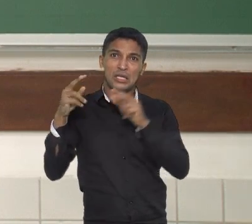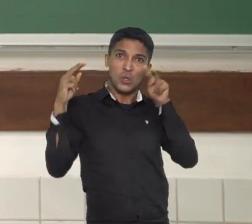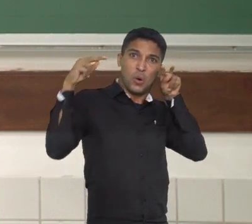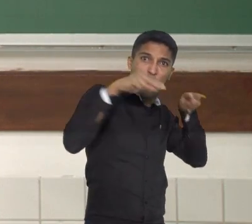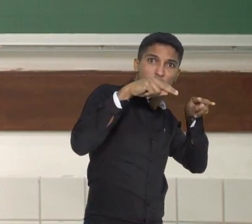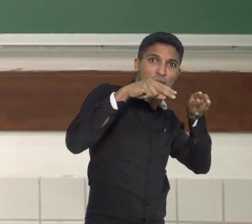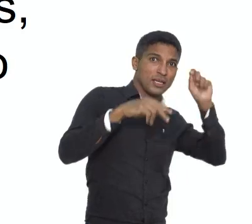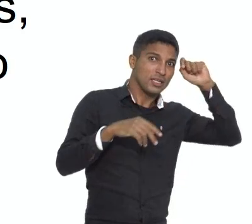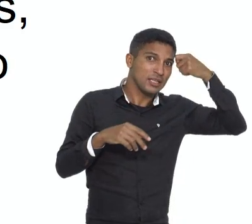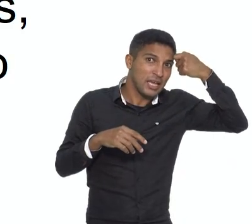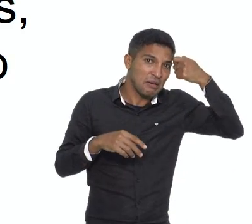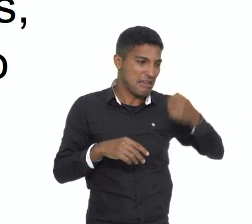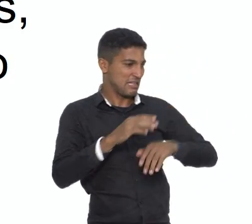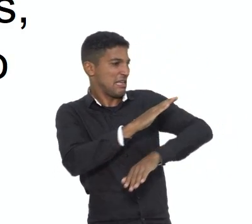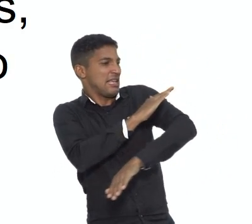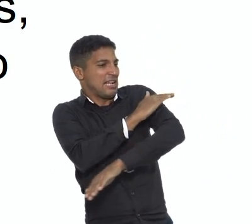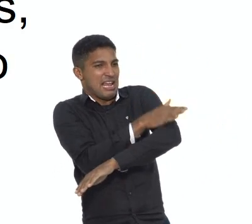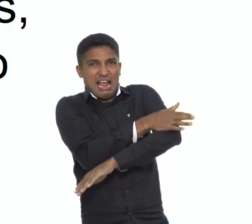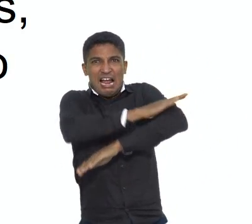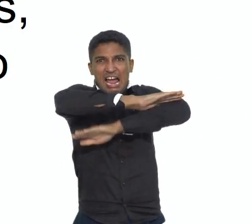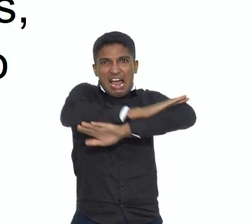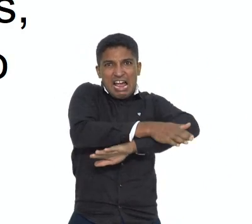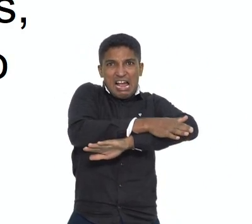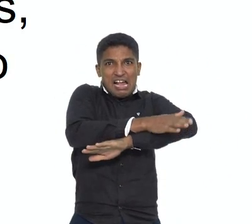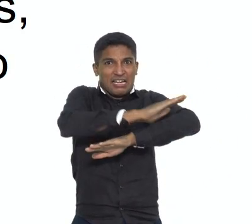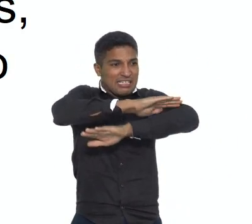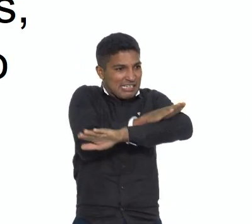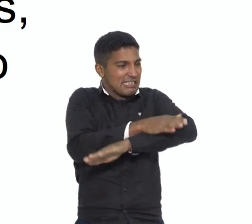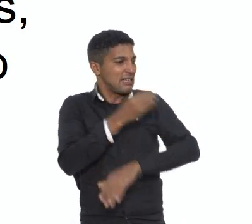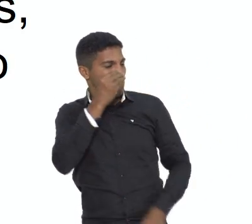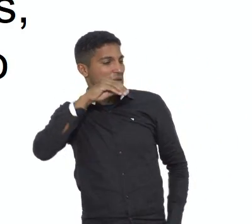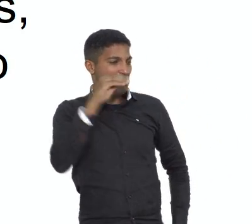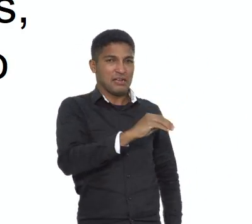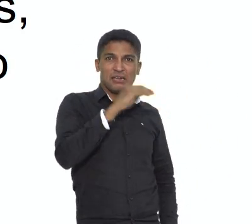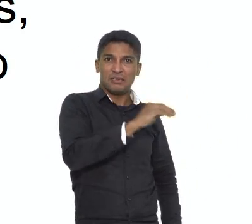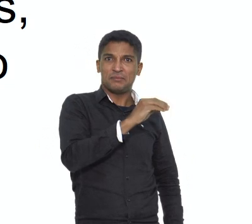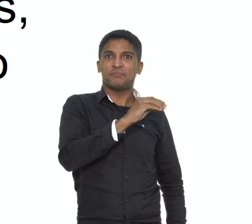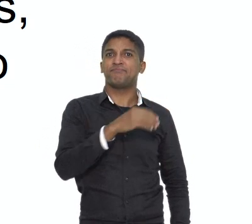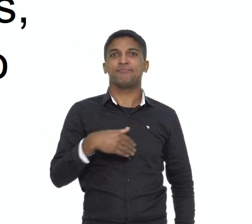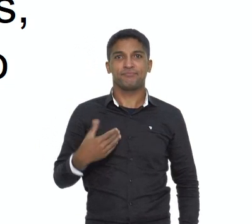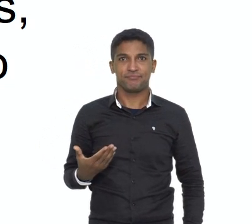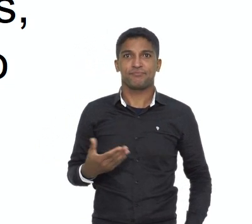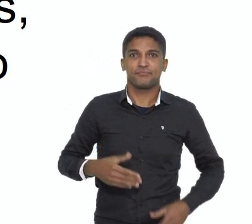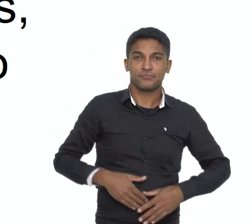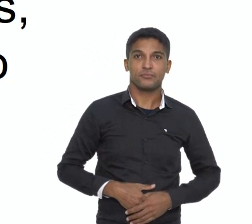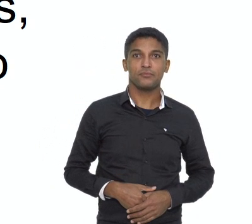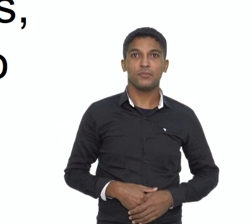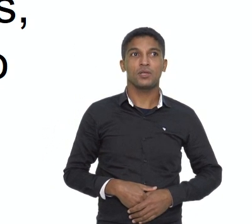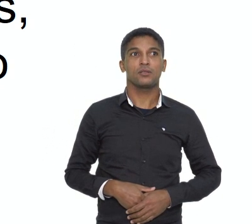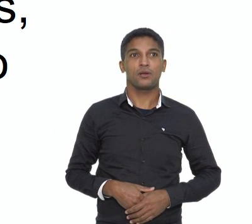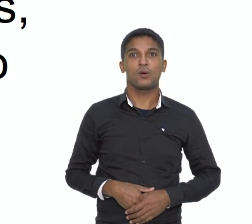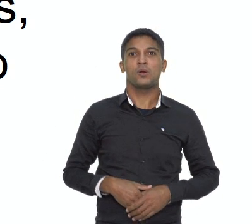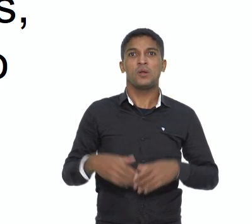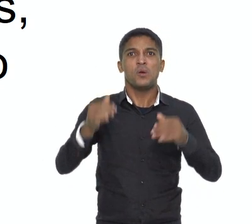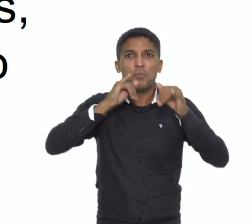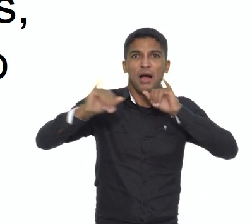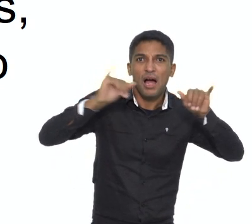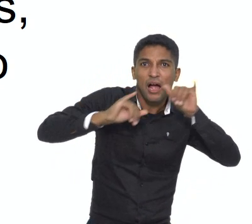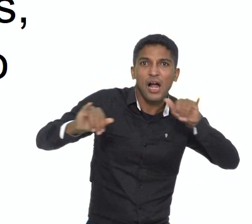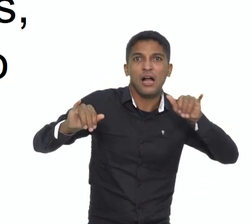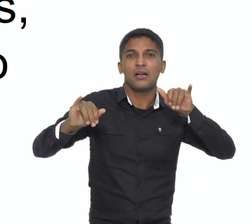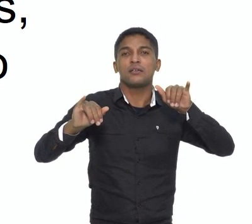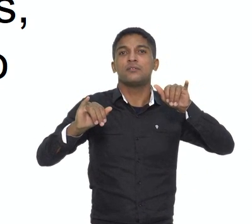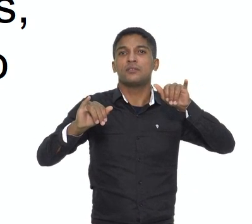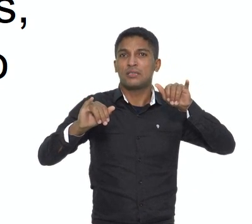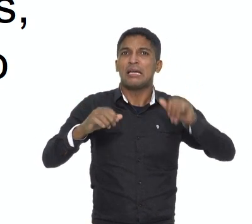Tá? A matéria publicada no site Agência do Senado Federal alerta publicamente a população brasileira que é